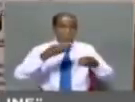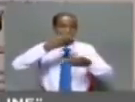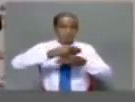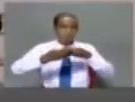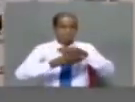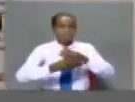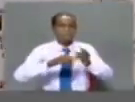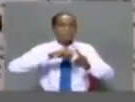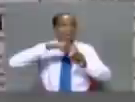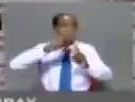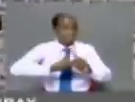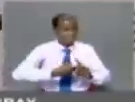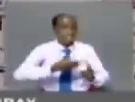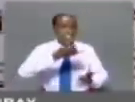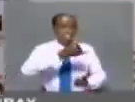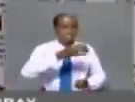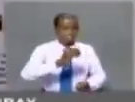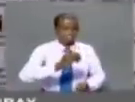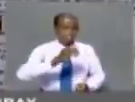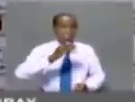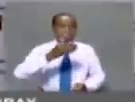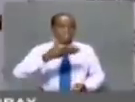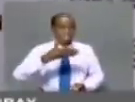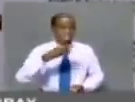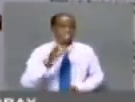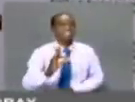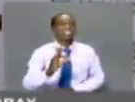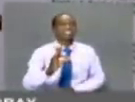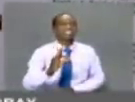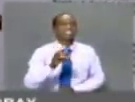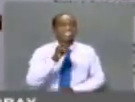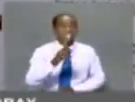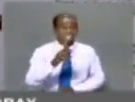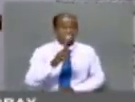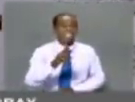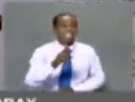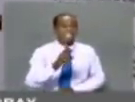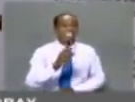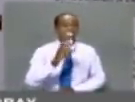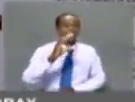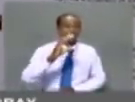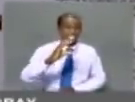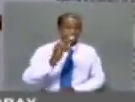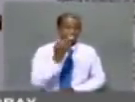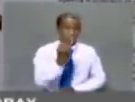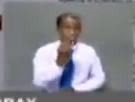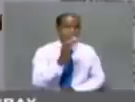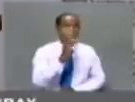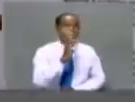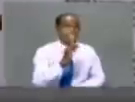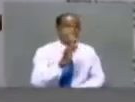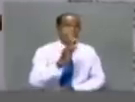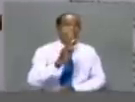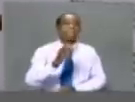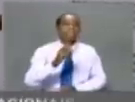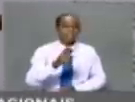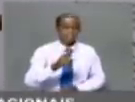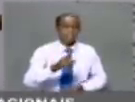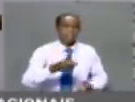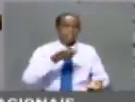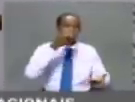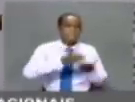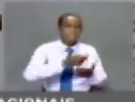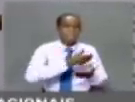2014, aprovação da contratação do CIF e do orçamento da empreitada no valor de quase